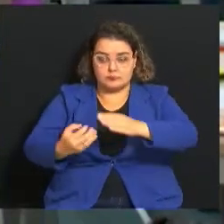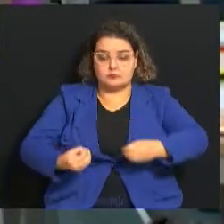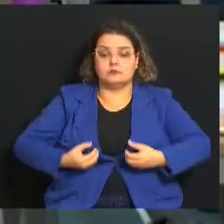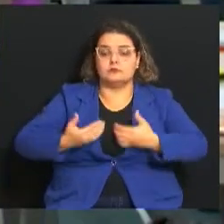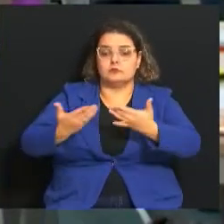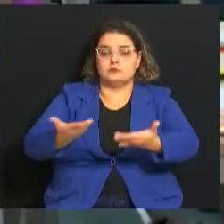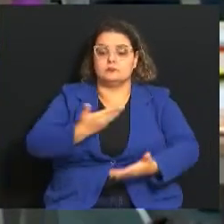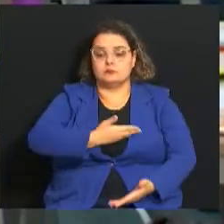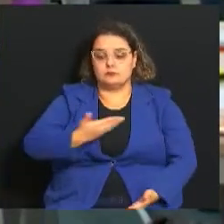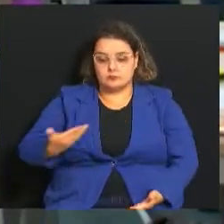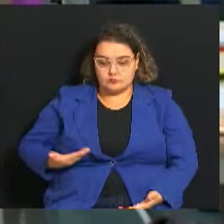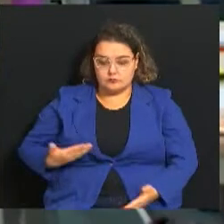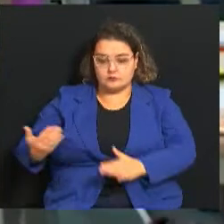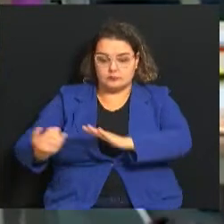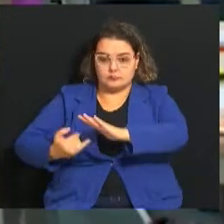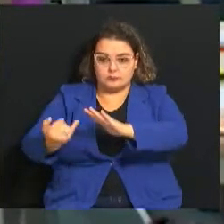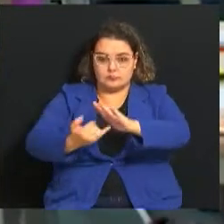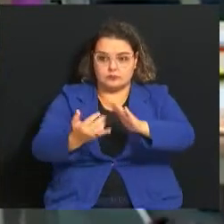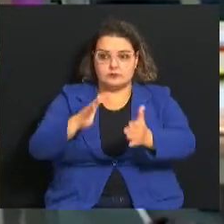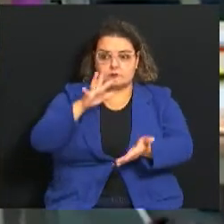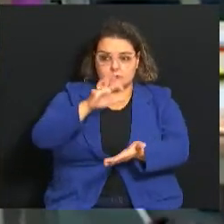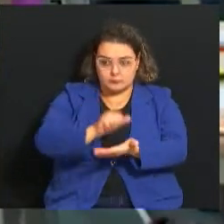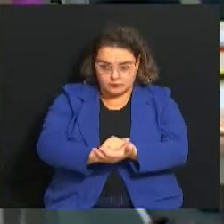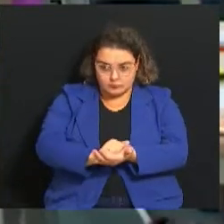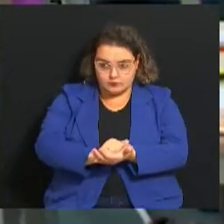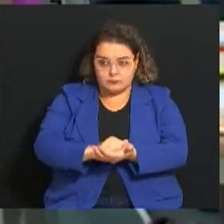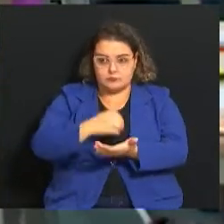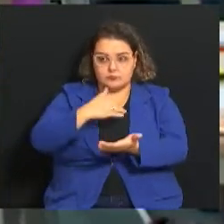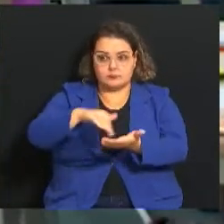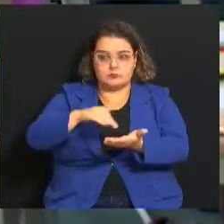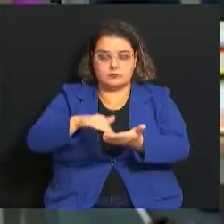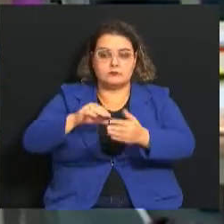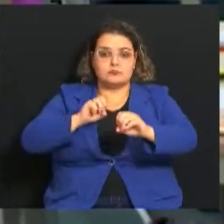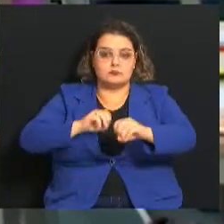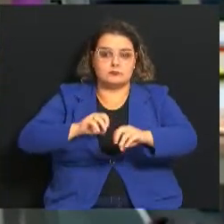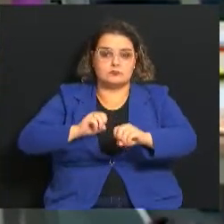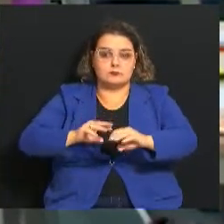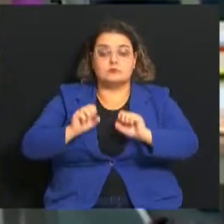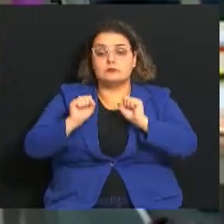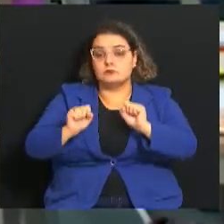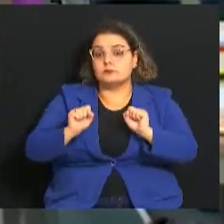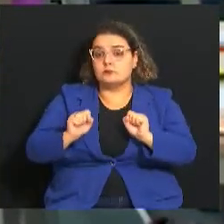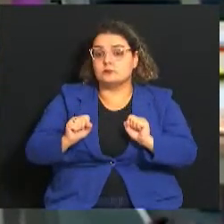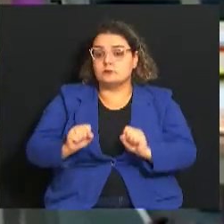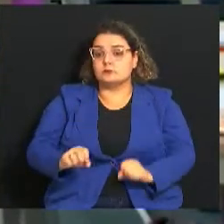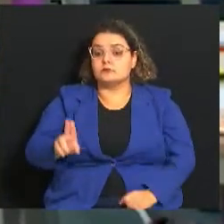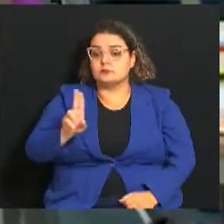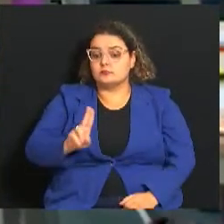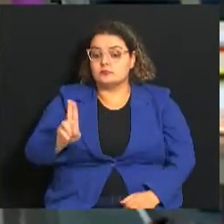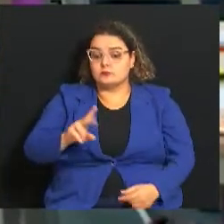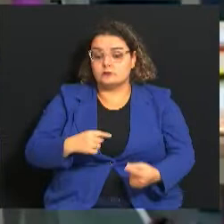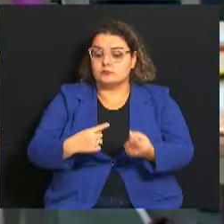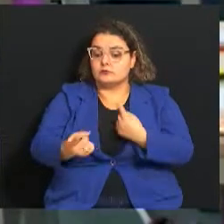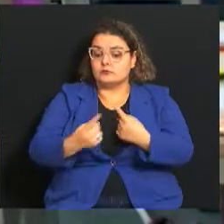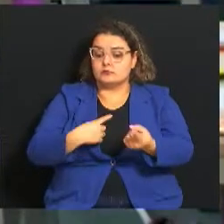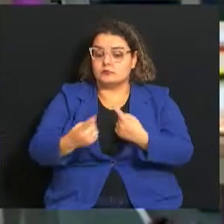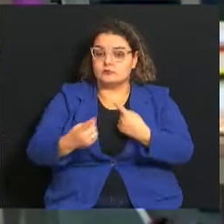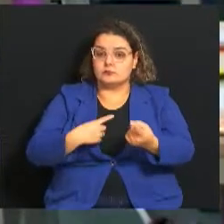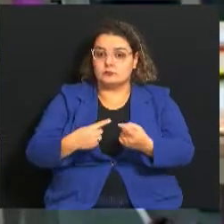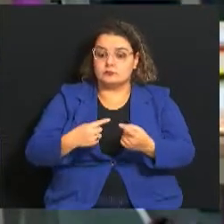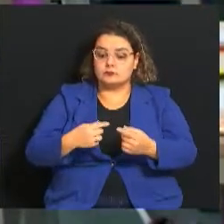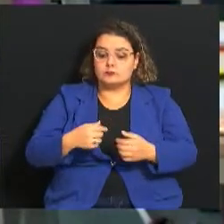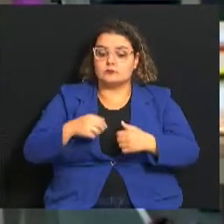nas entidades e são cadastradas também na Secretaria de Educação, elas possam fazer uso do corredor durante o